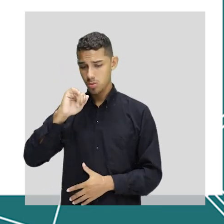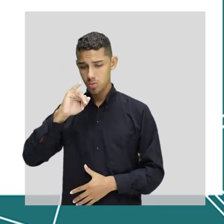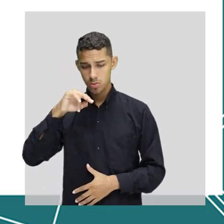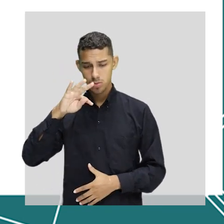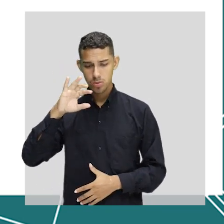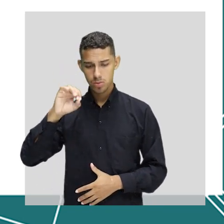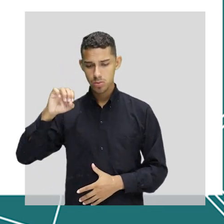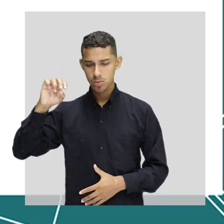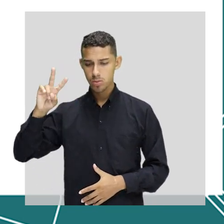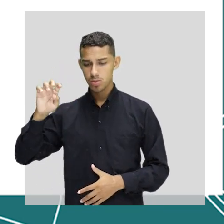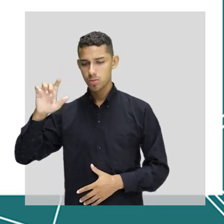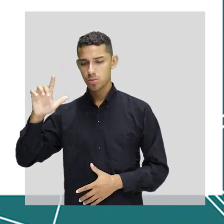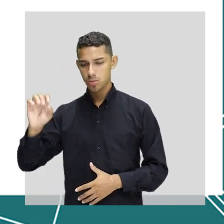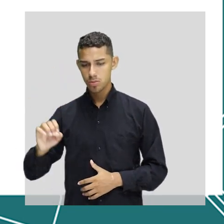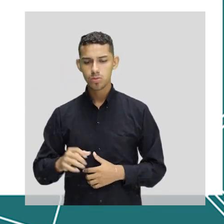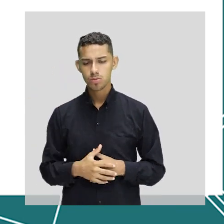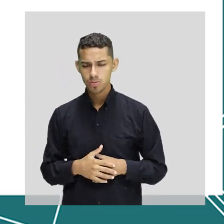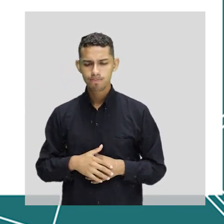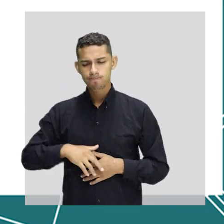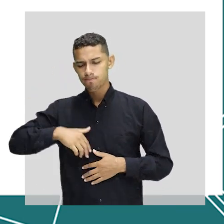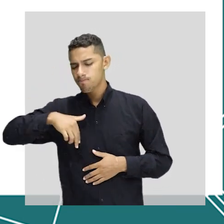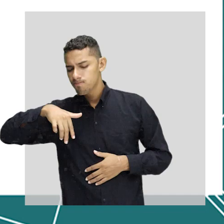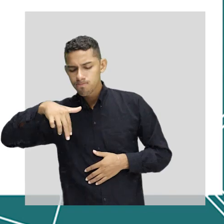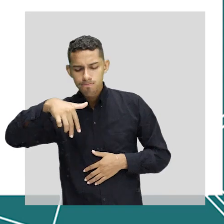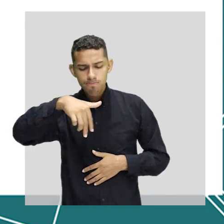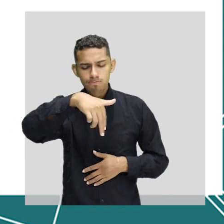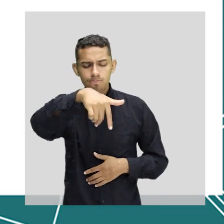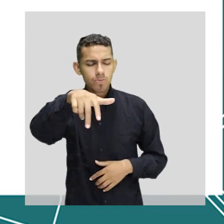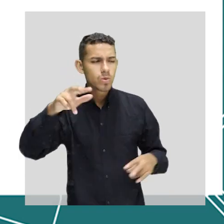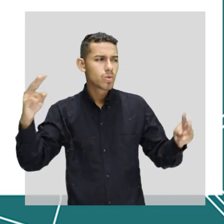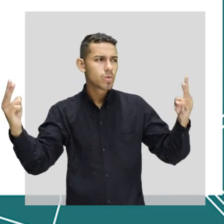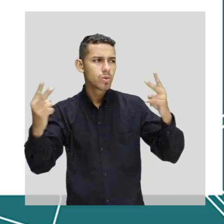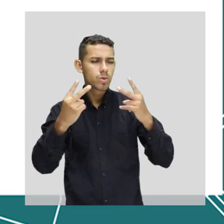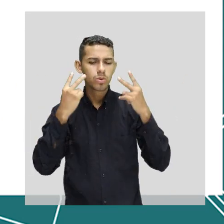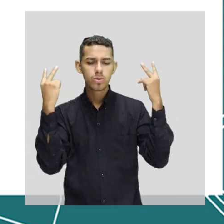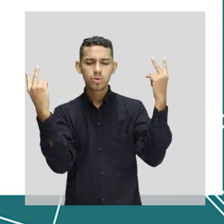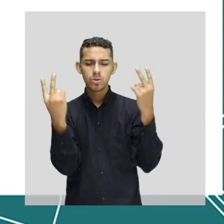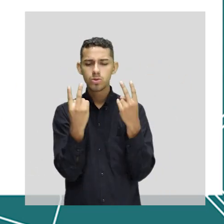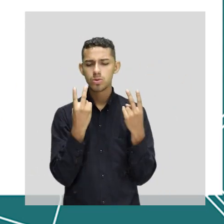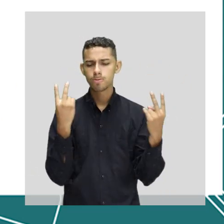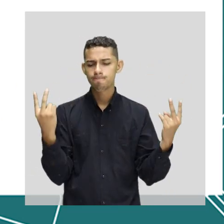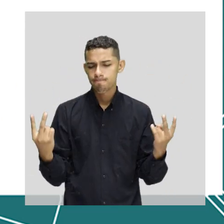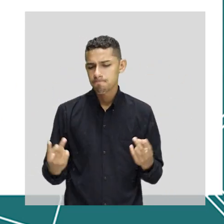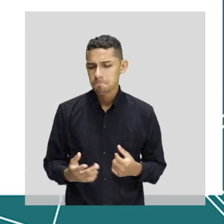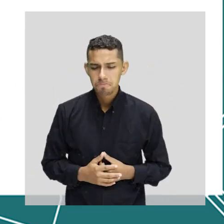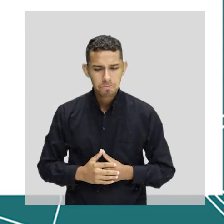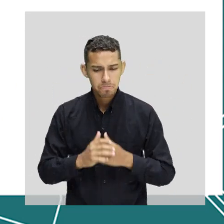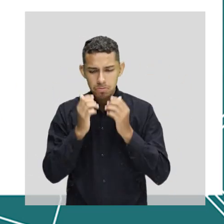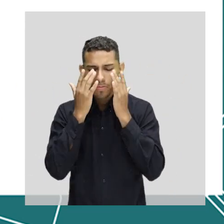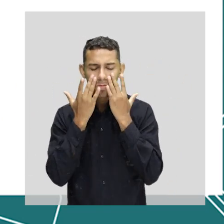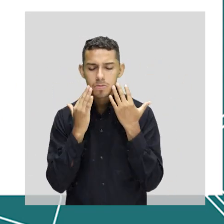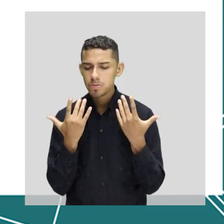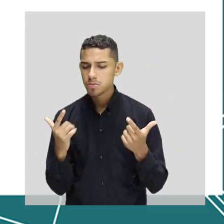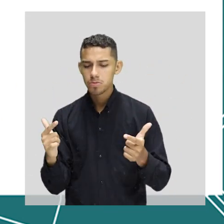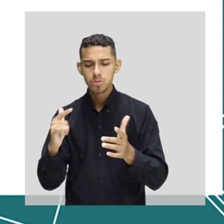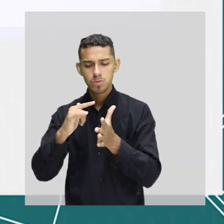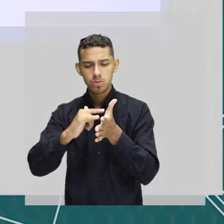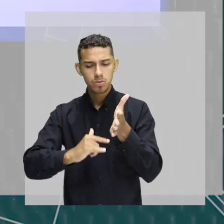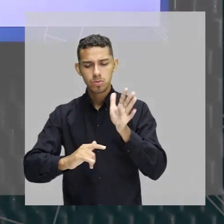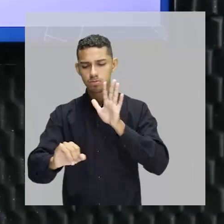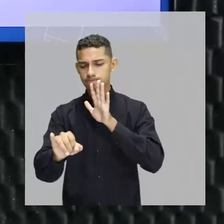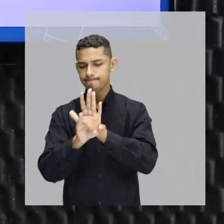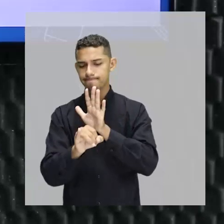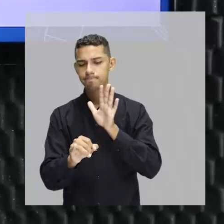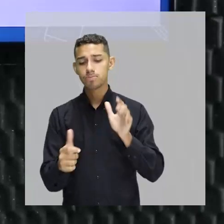assim: caminhando contra o vento, sem lenço e sem documento. No sol de quase dezembro,